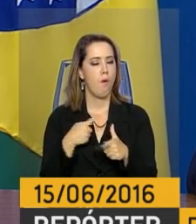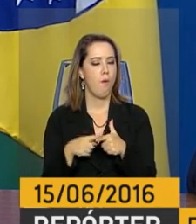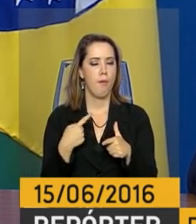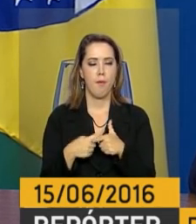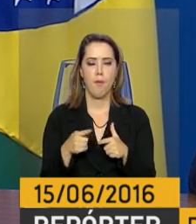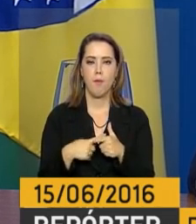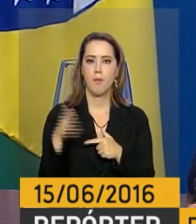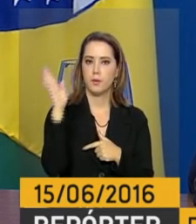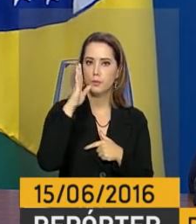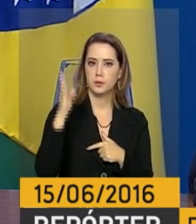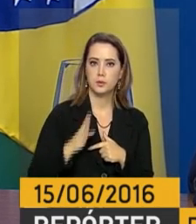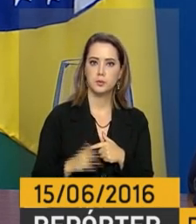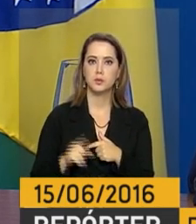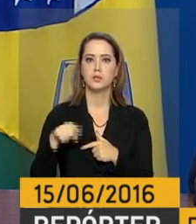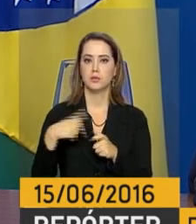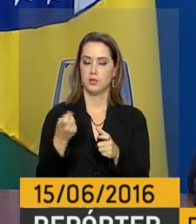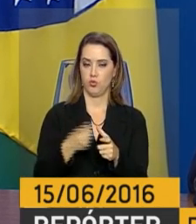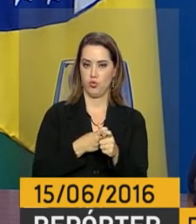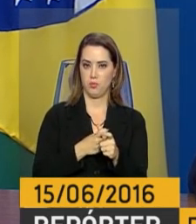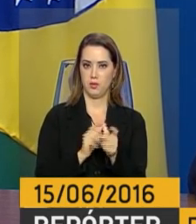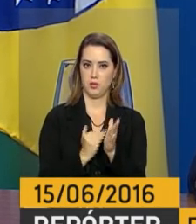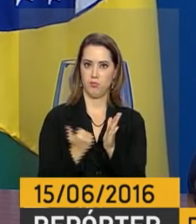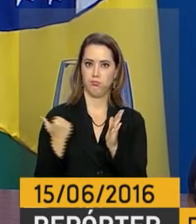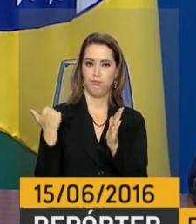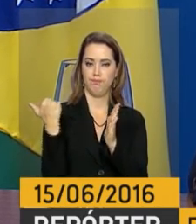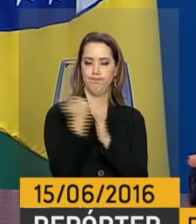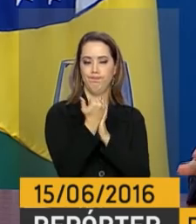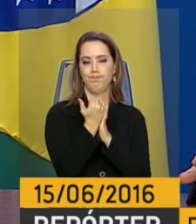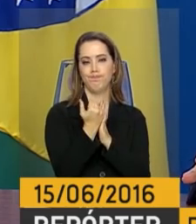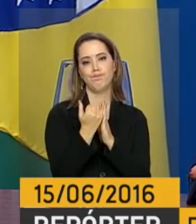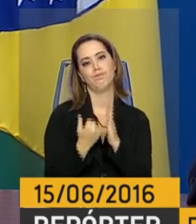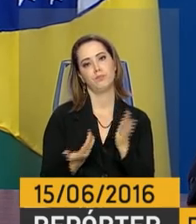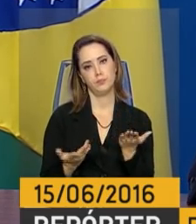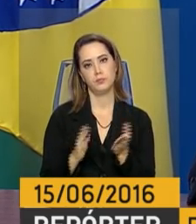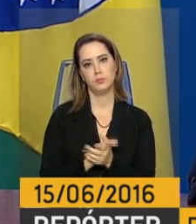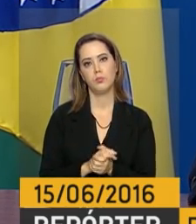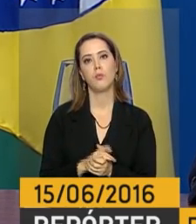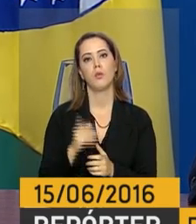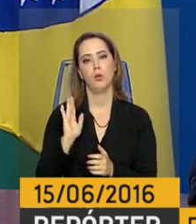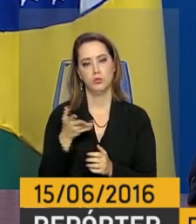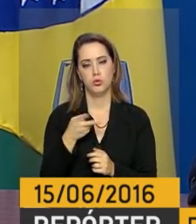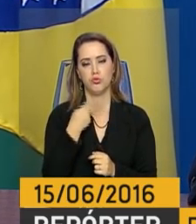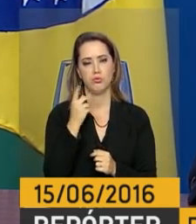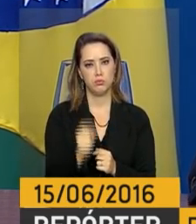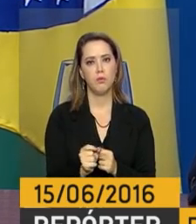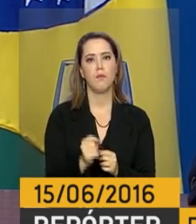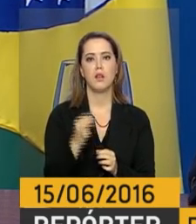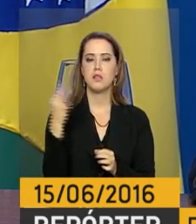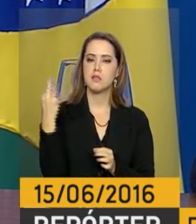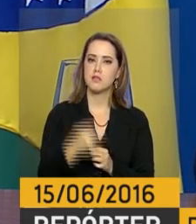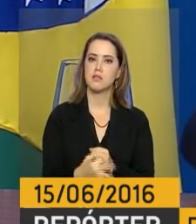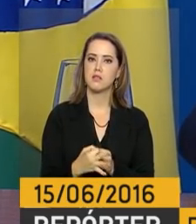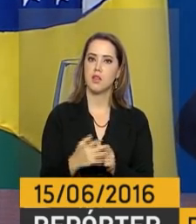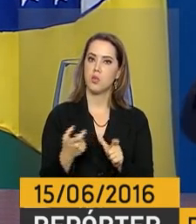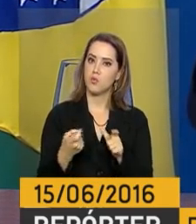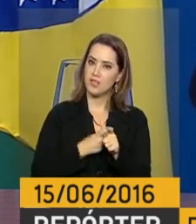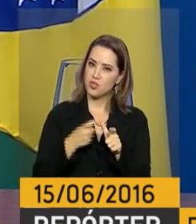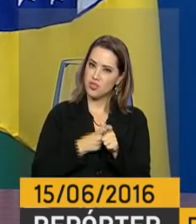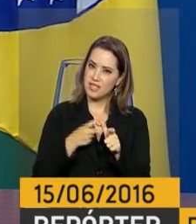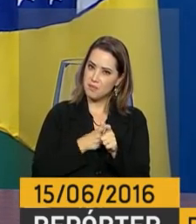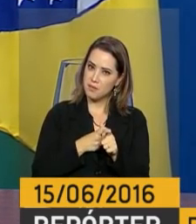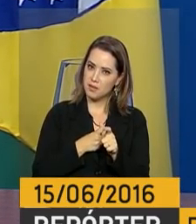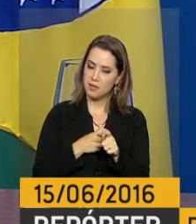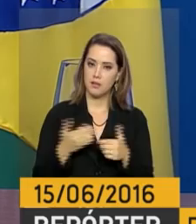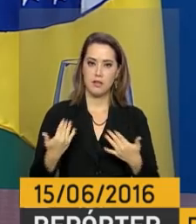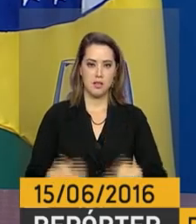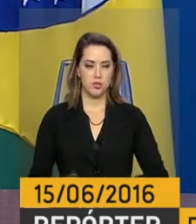últimos anos foi o aumento da despesa, como eu mencionei claramente, aumento de despesa que subiu eh